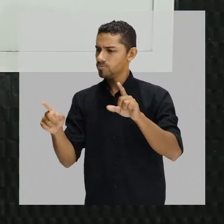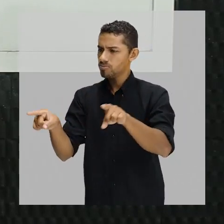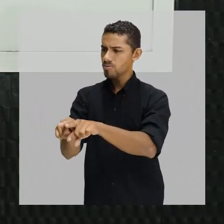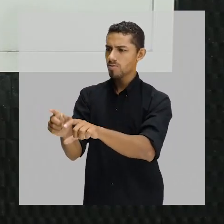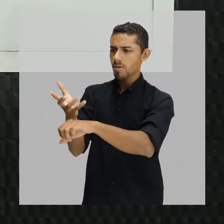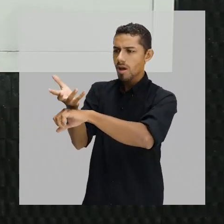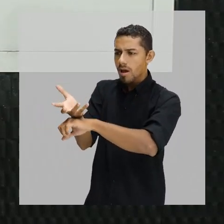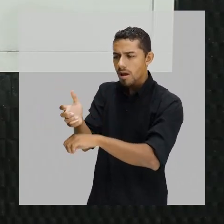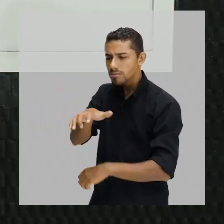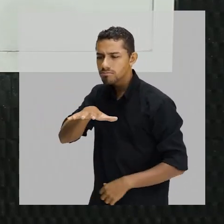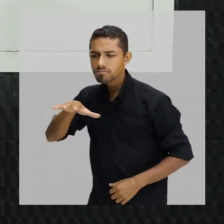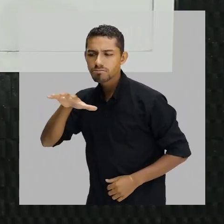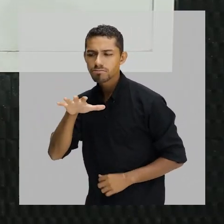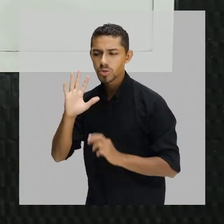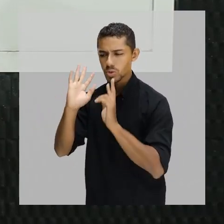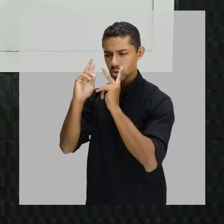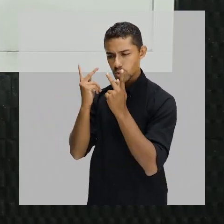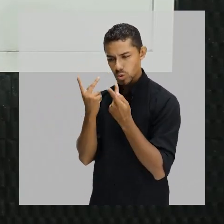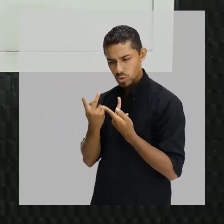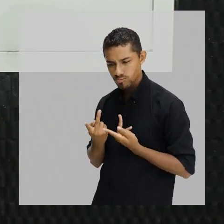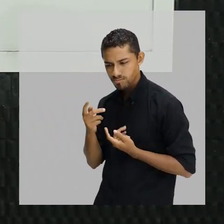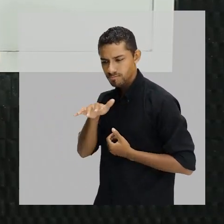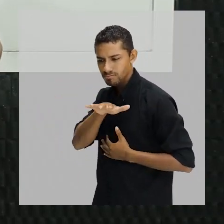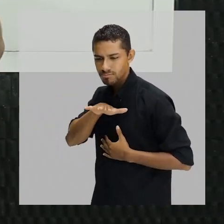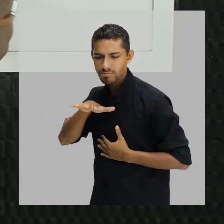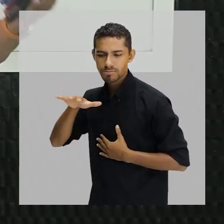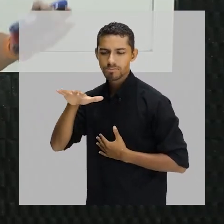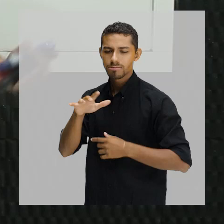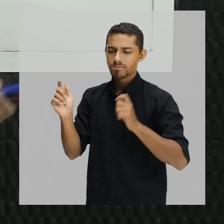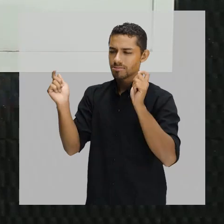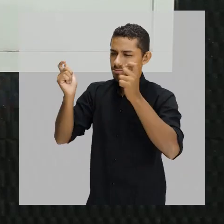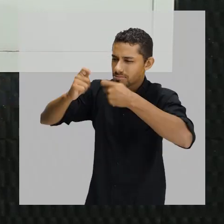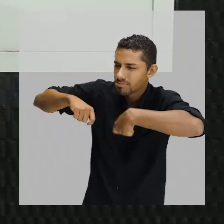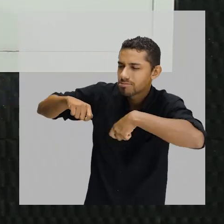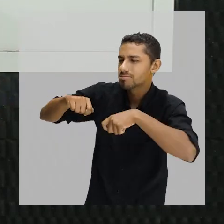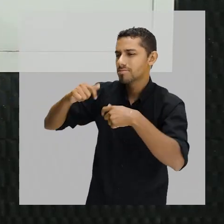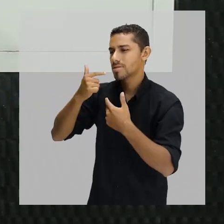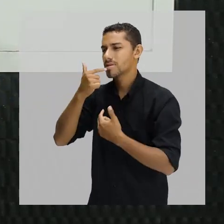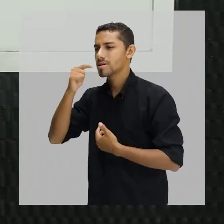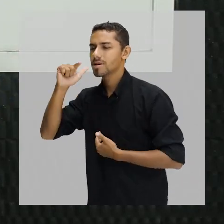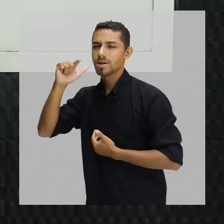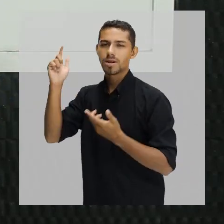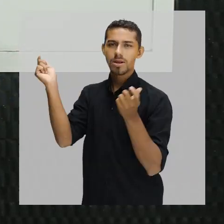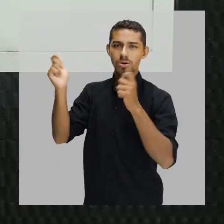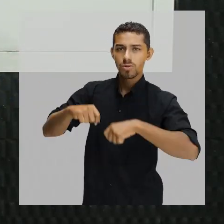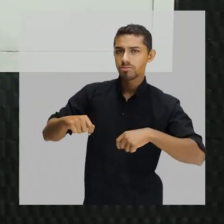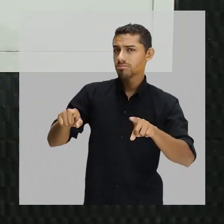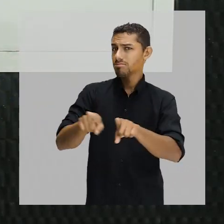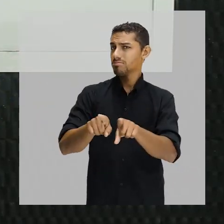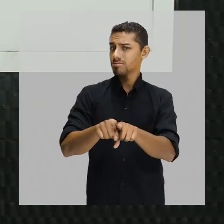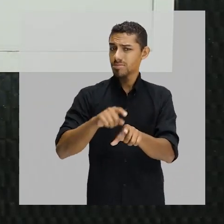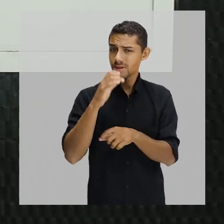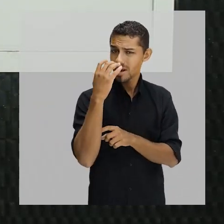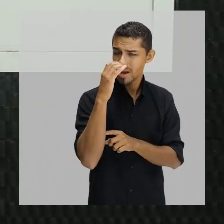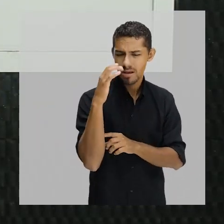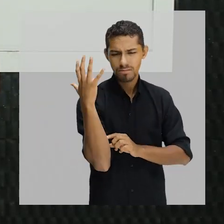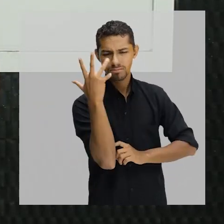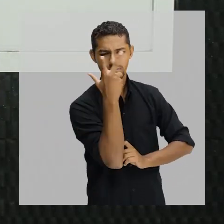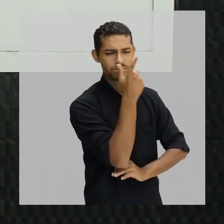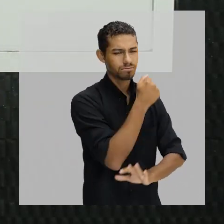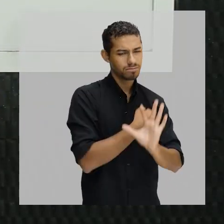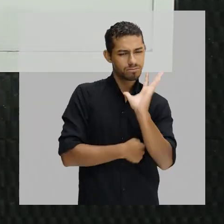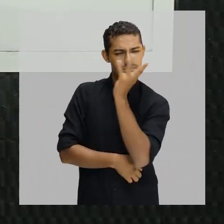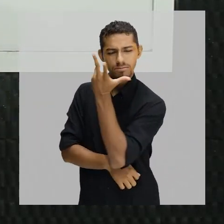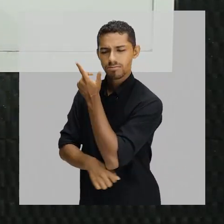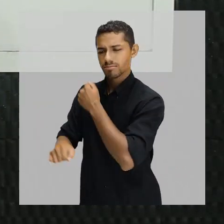parte, como na área de ciências da natureza, matemática, suas tecnologias, linguagens e códigos, no geral, tá?